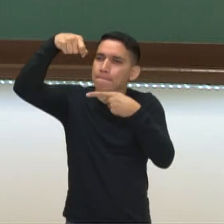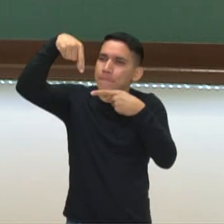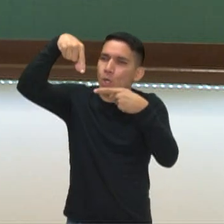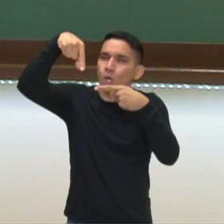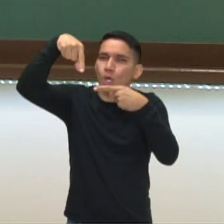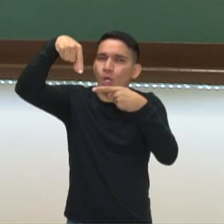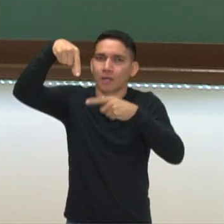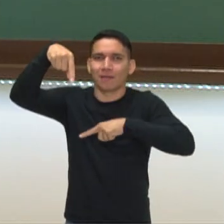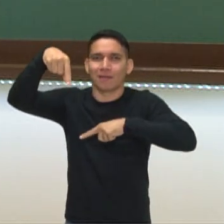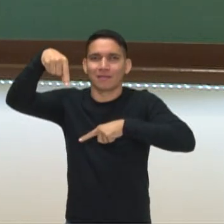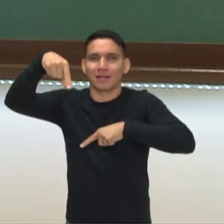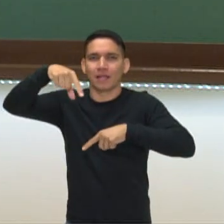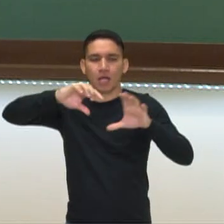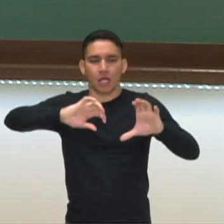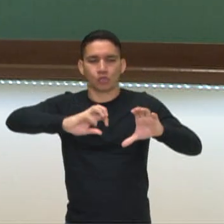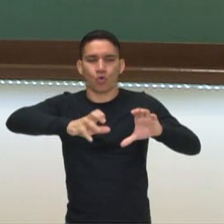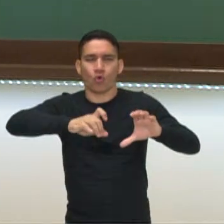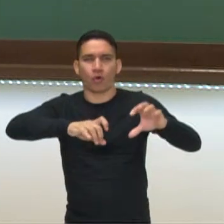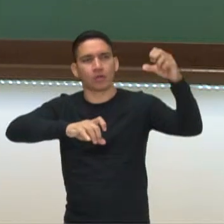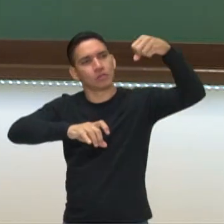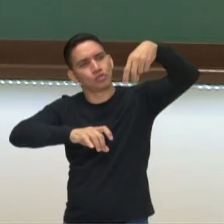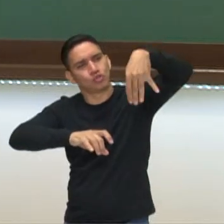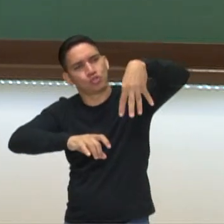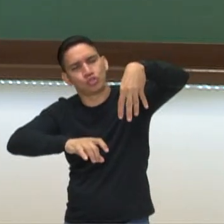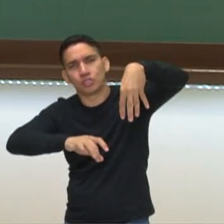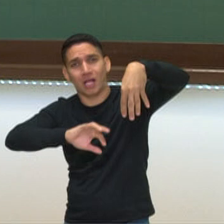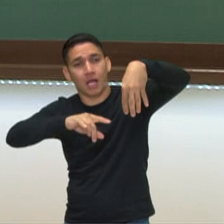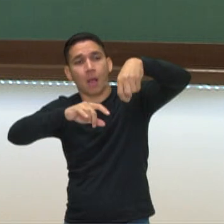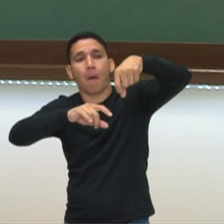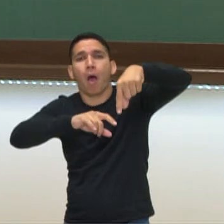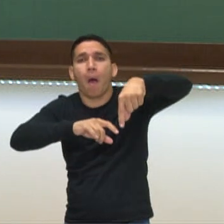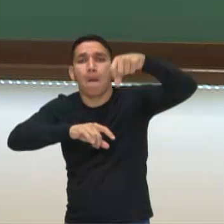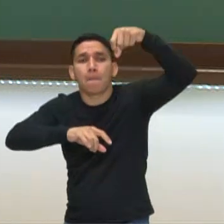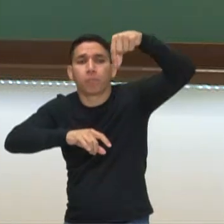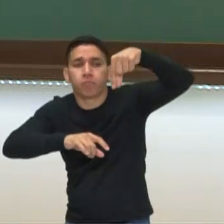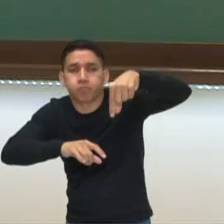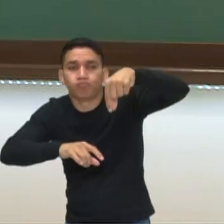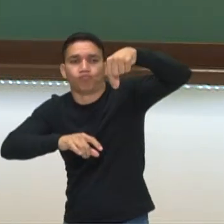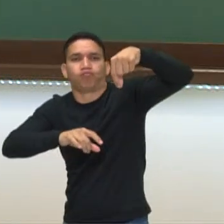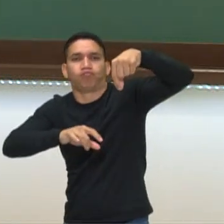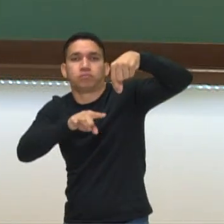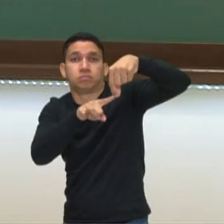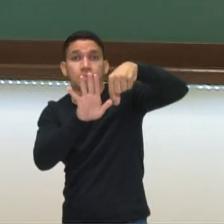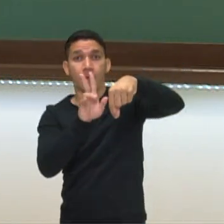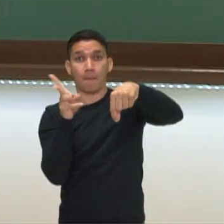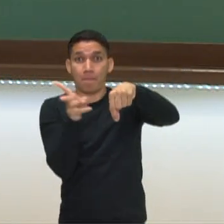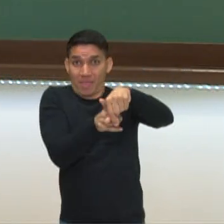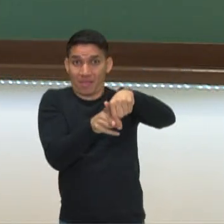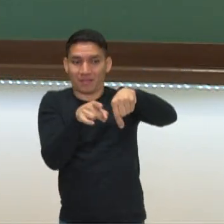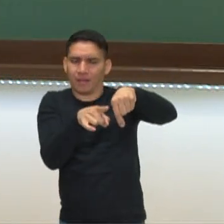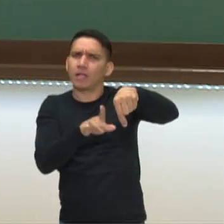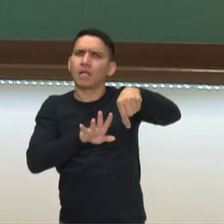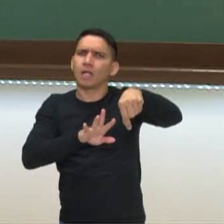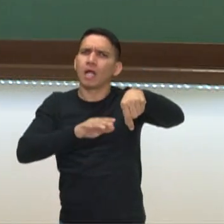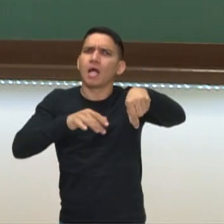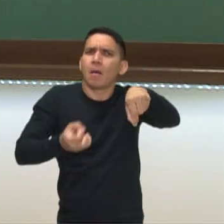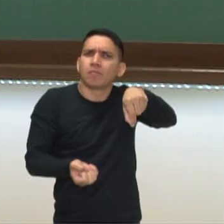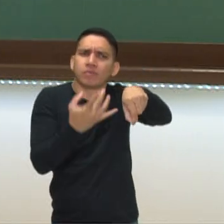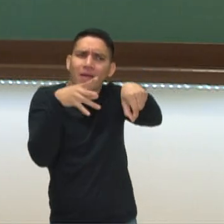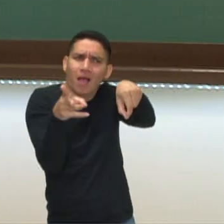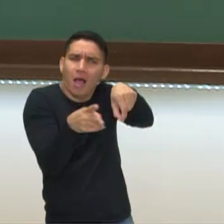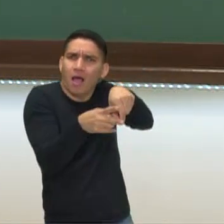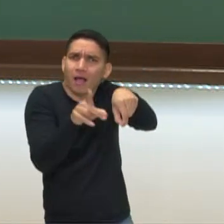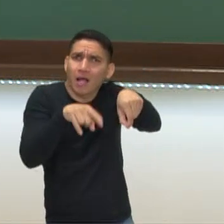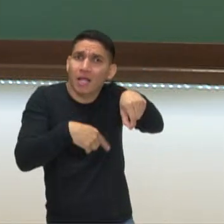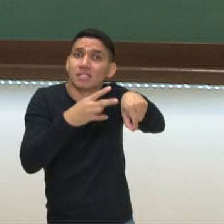na torneira, sabe? Quando ela não cai e nem volta. Quando ela cria essa gota, isso significa o quê? Que a